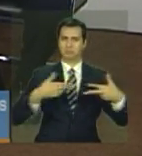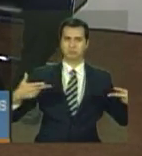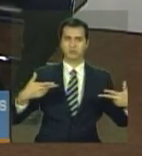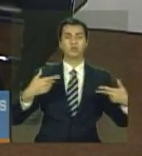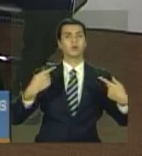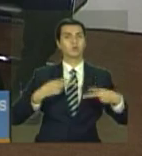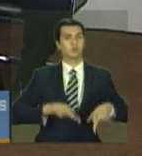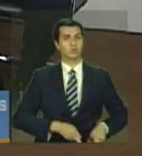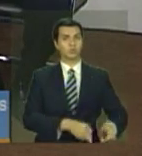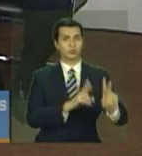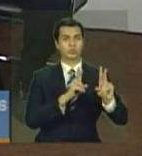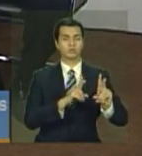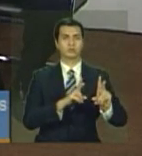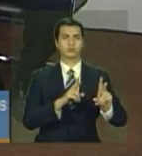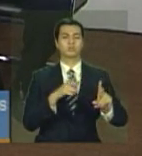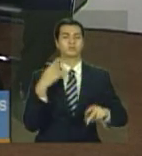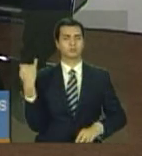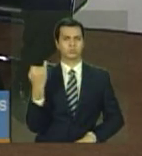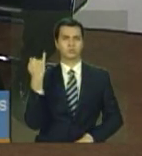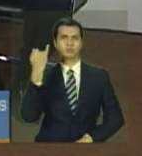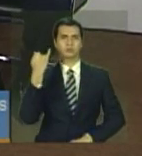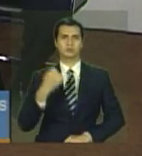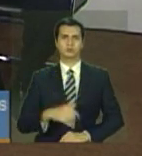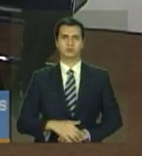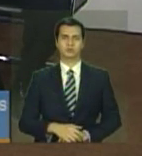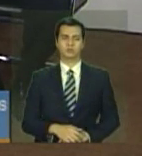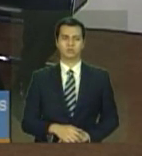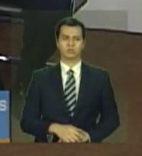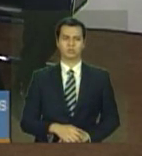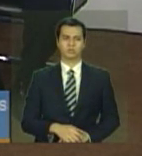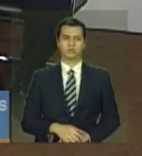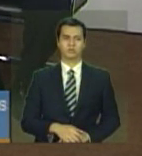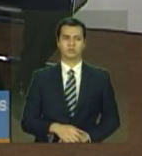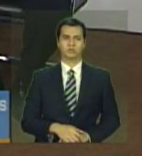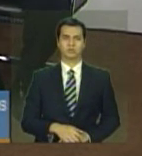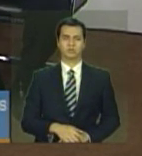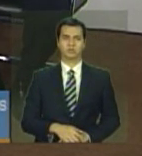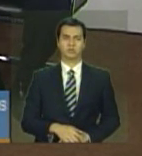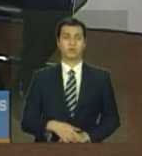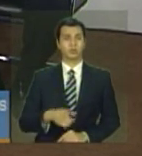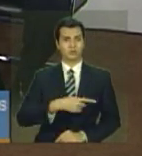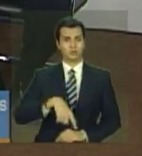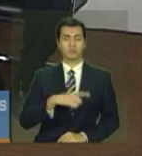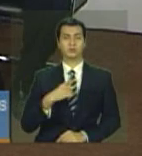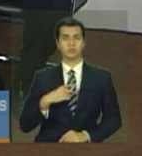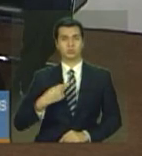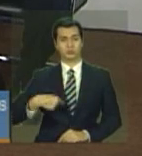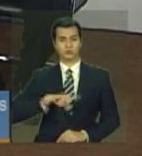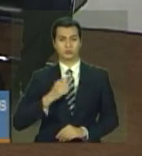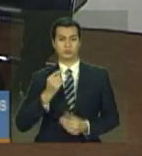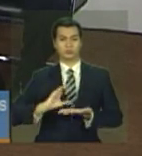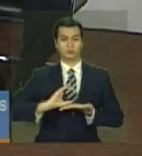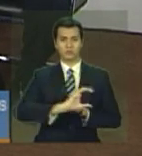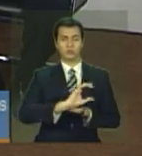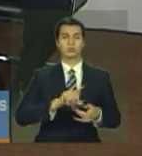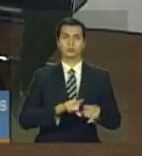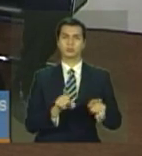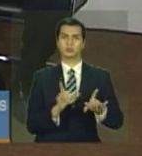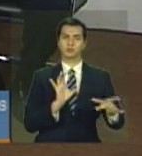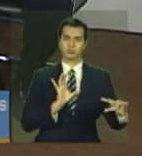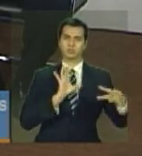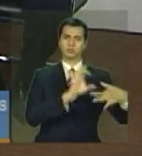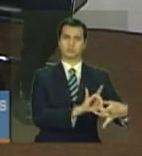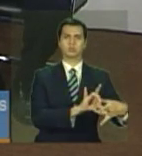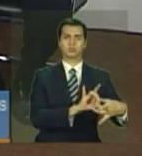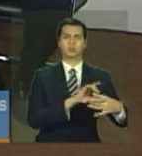nesse equipamento, né, para nós ele é muito importante. Essencial, né? Ele não é um equipamento, né, assim, né, que você vai e financia, mas é uma parceria que tem com a RedeSan,